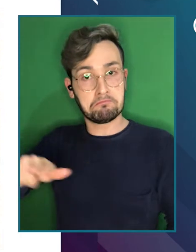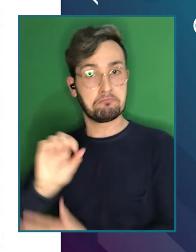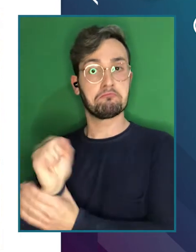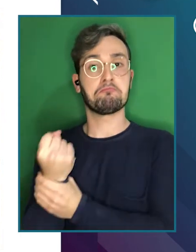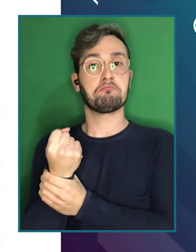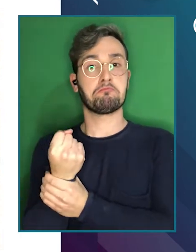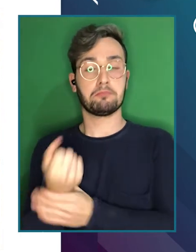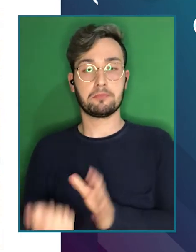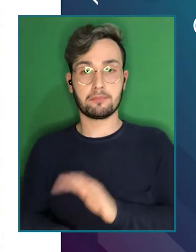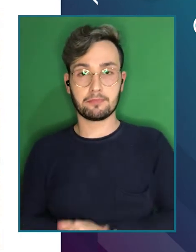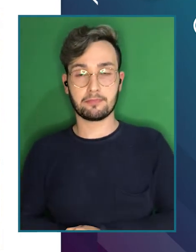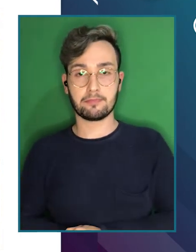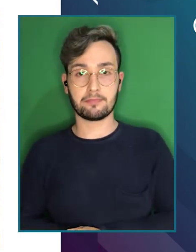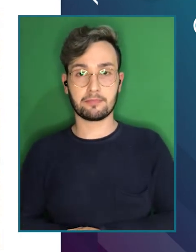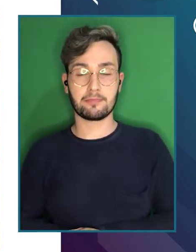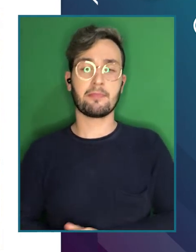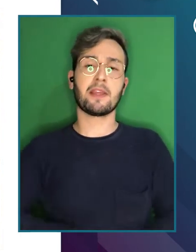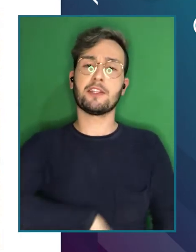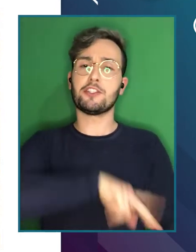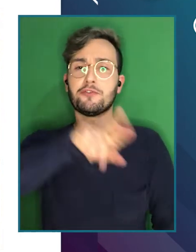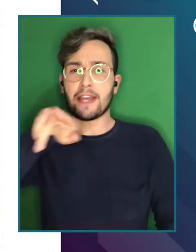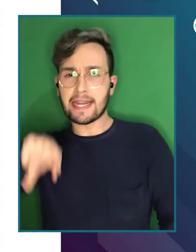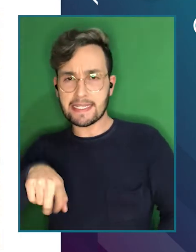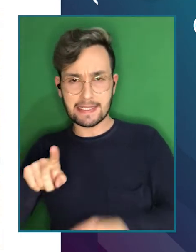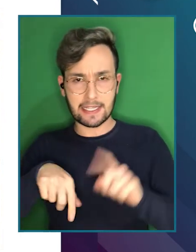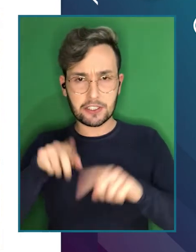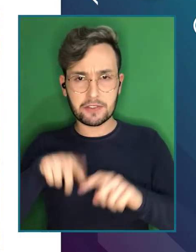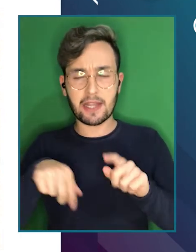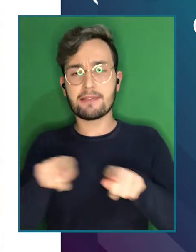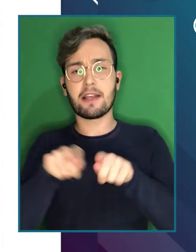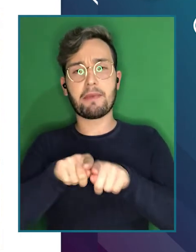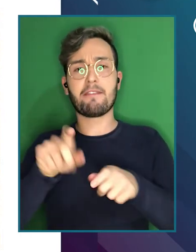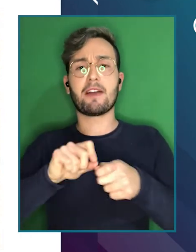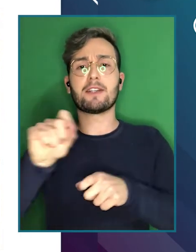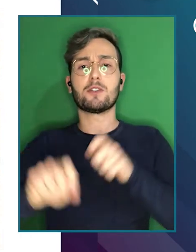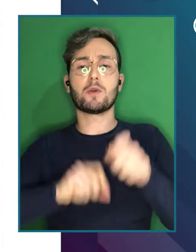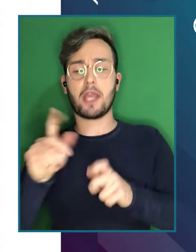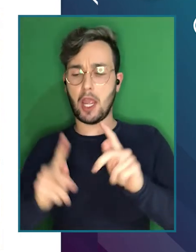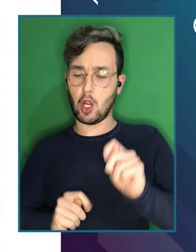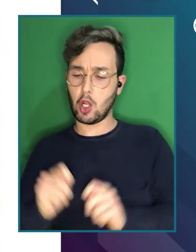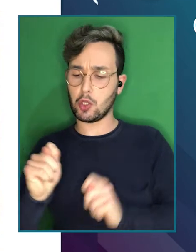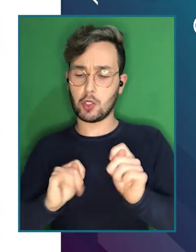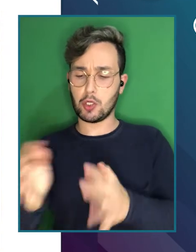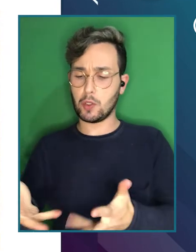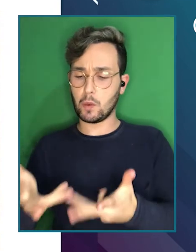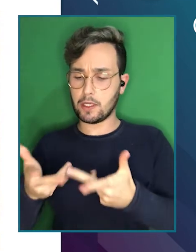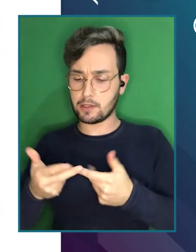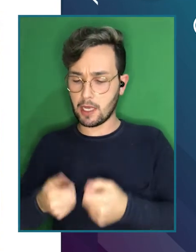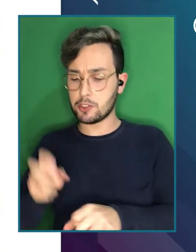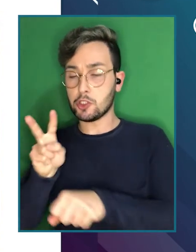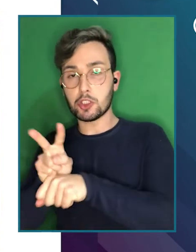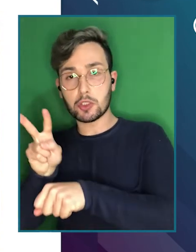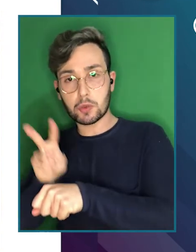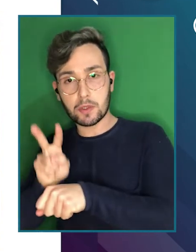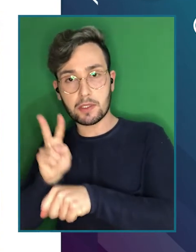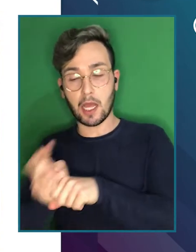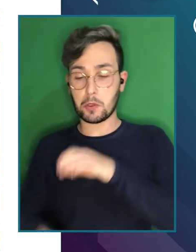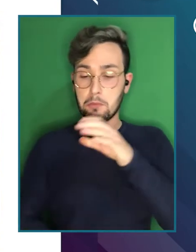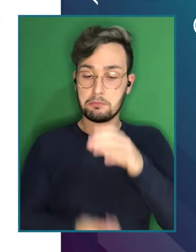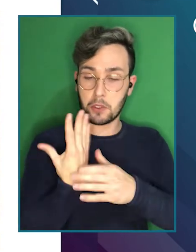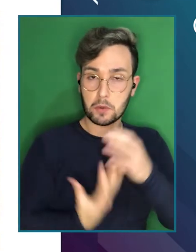condições seguras de operação. Entre outras atividades, realiza também o controle de qualidade de